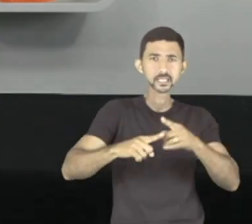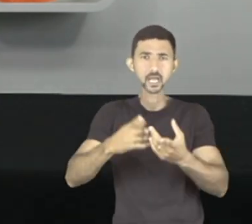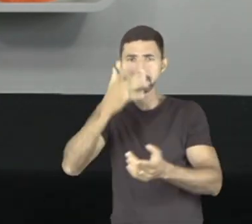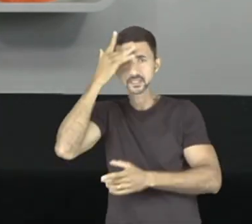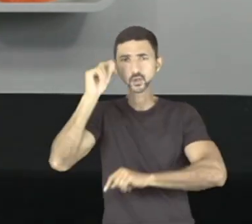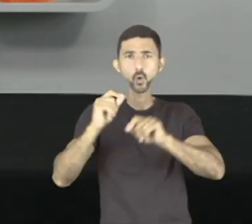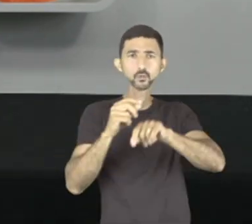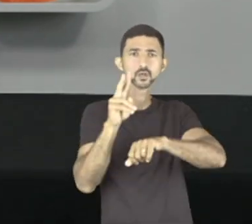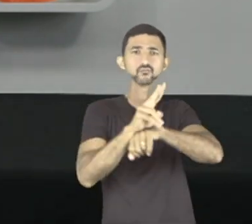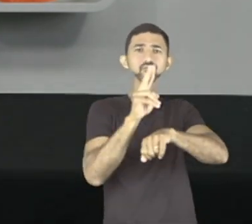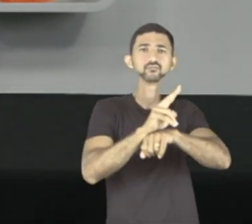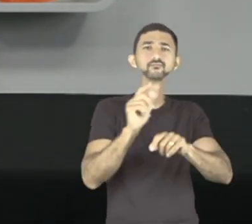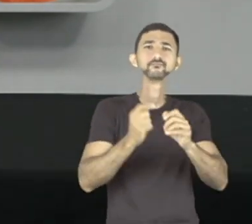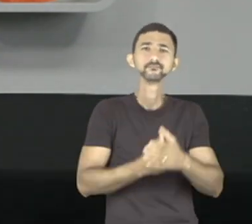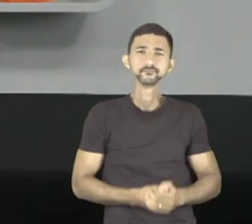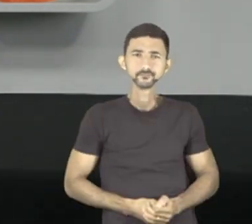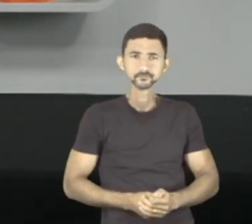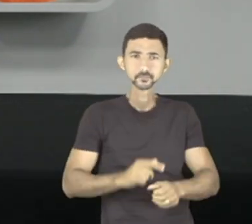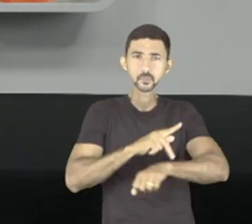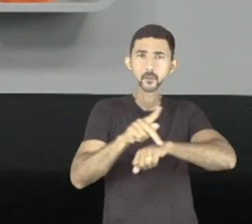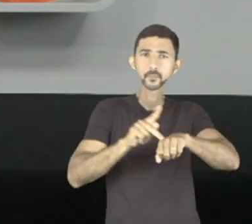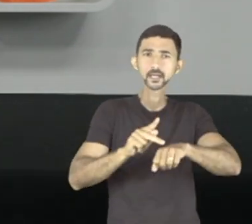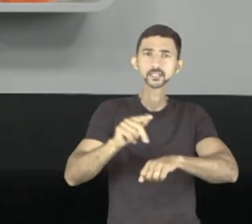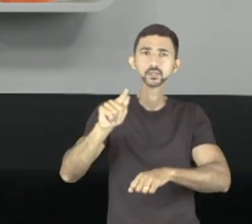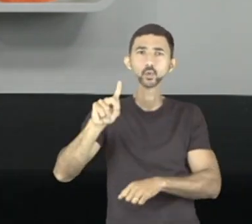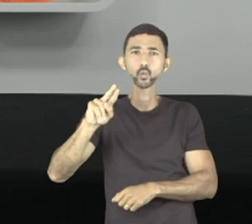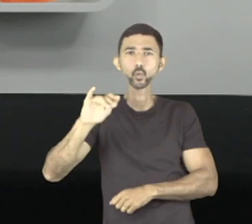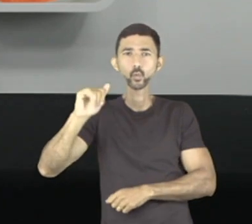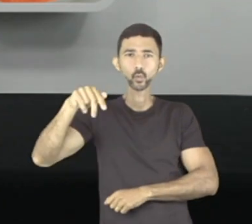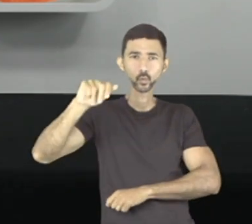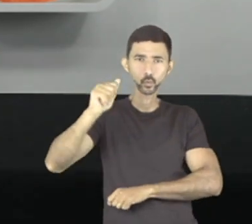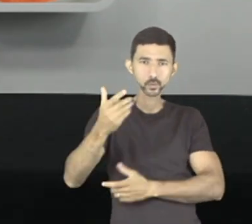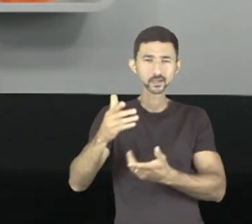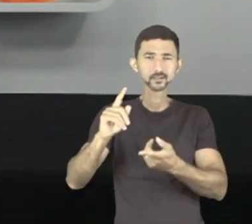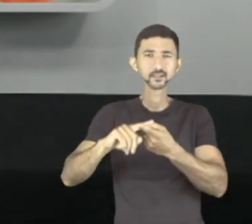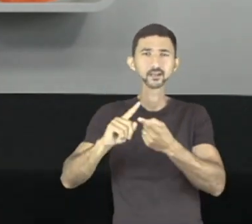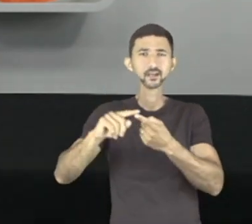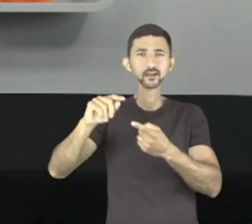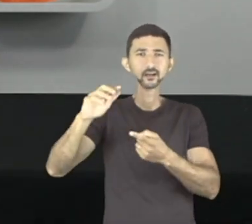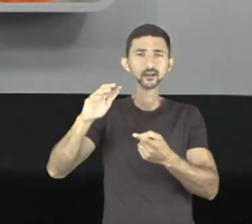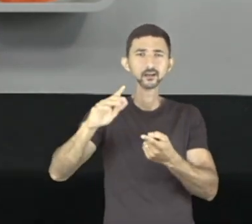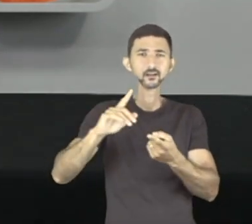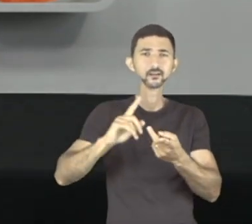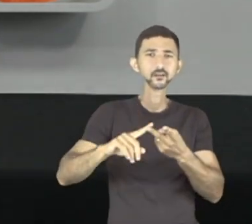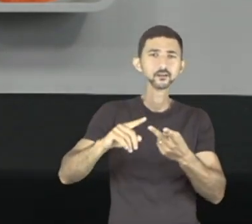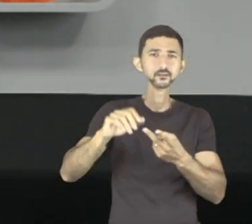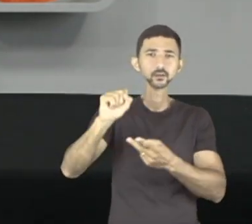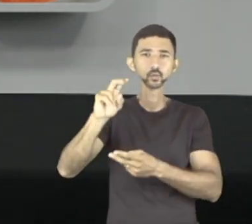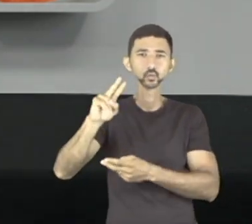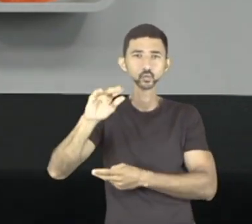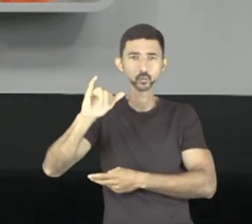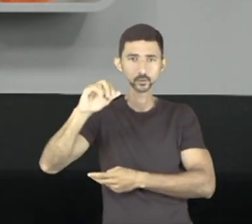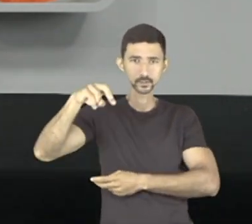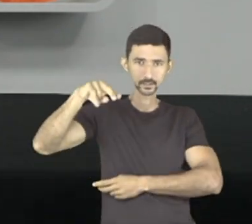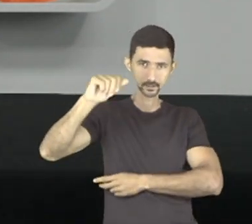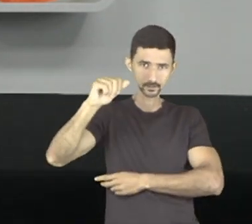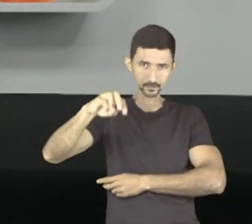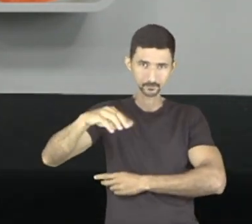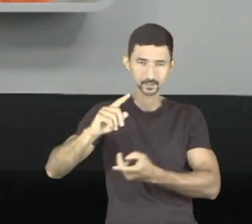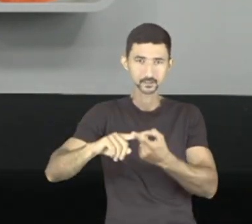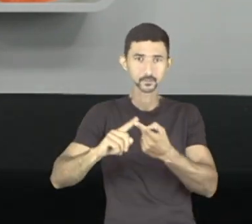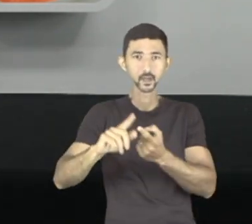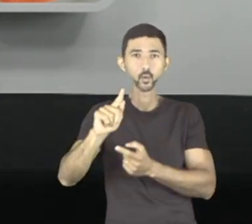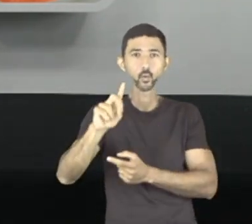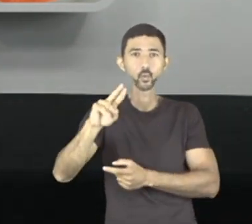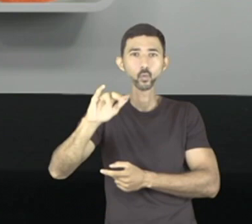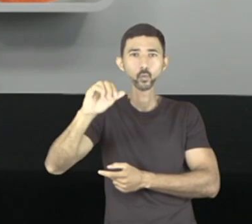são? Guiana Francesa, muito bem. O outro, Suriname e Guiana. Muito bom,